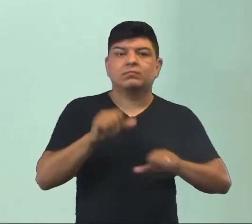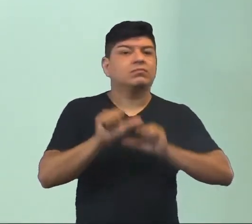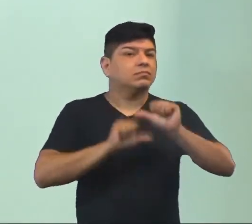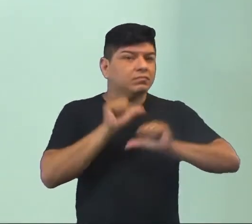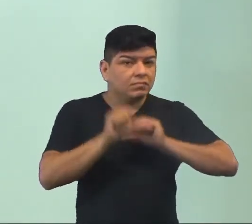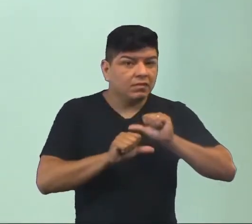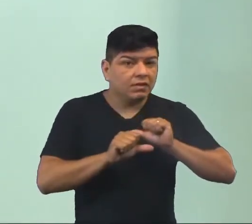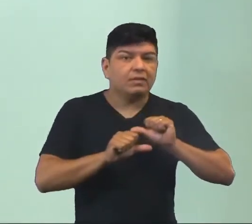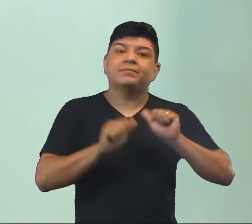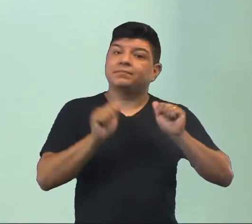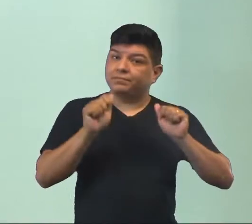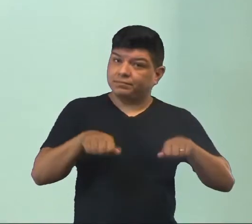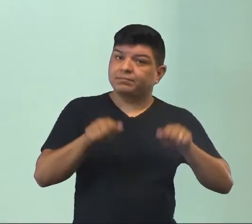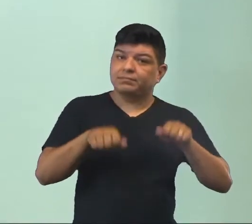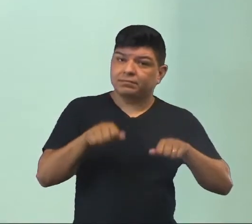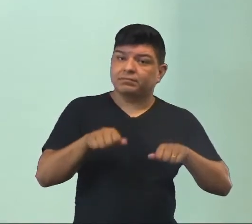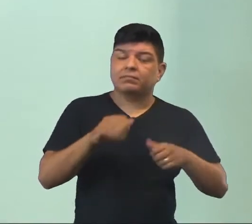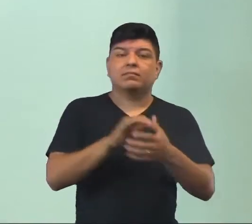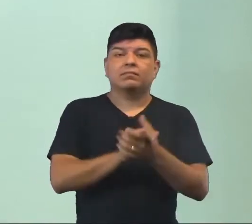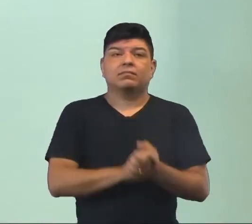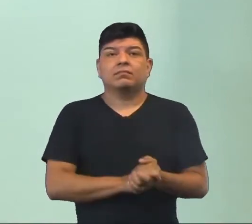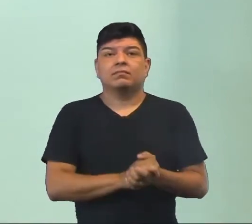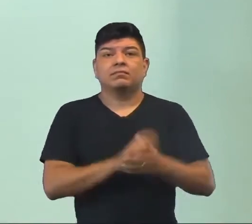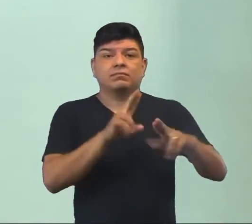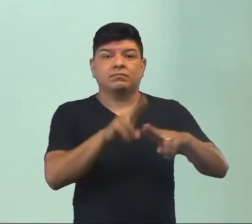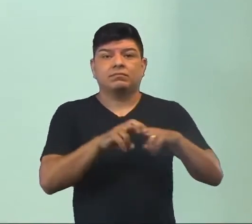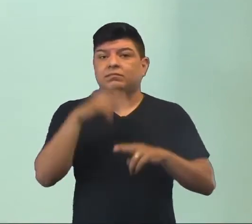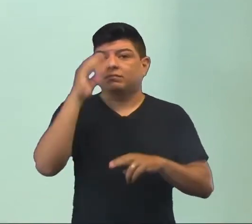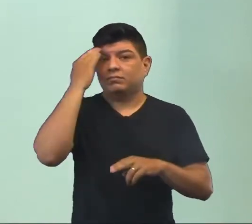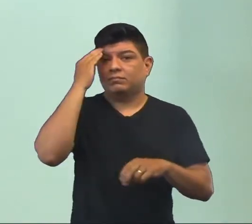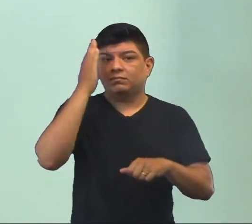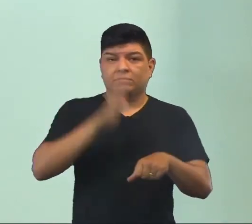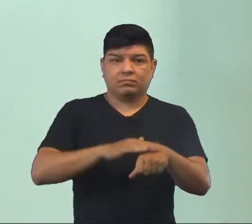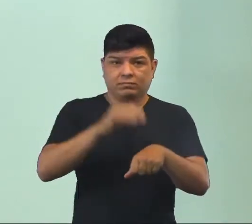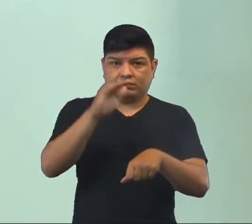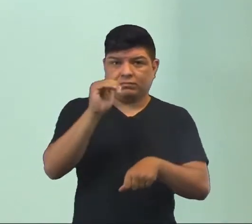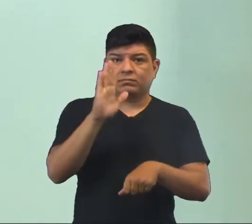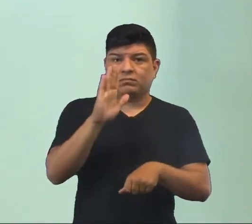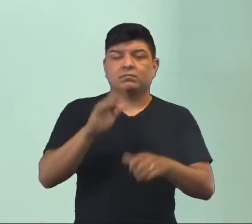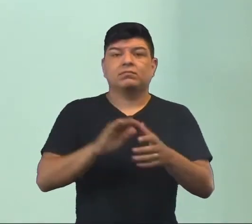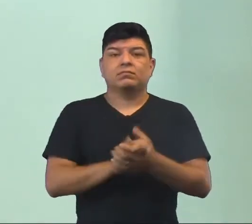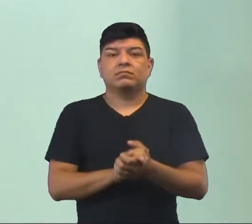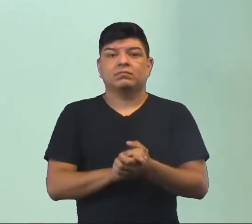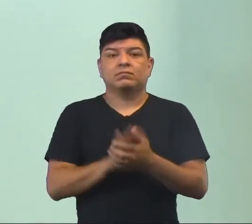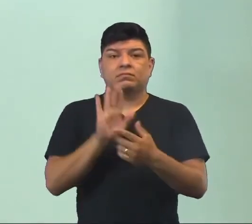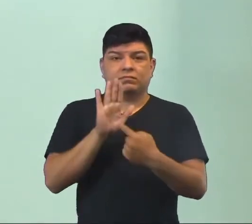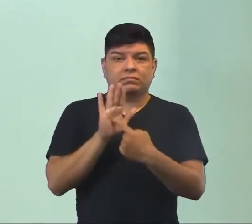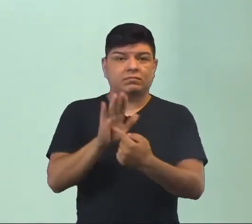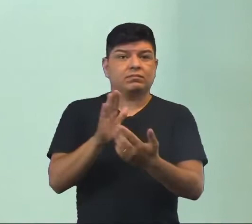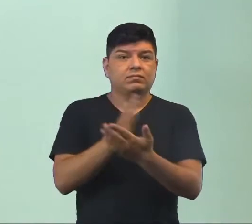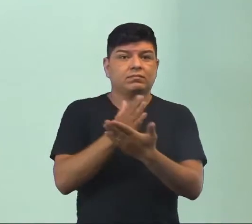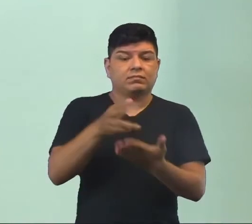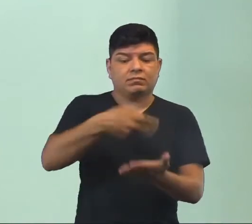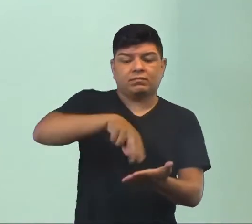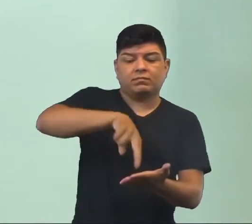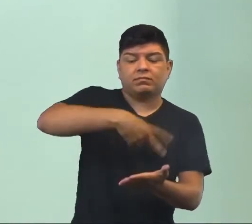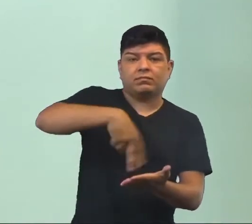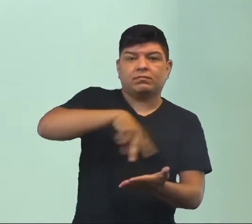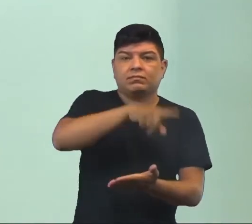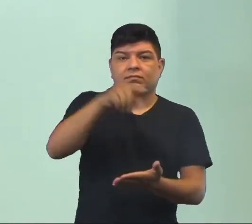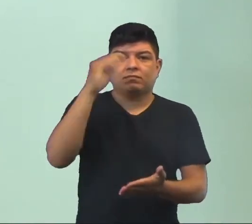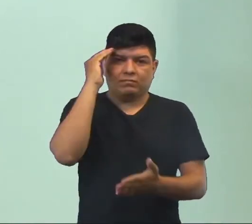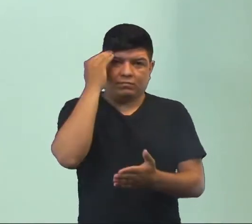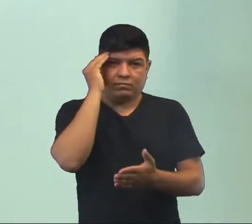sofrido alterações, né? Então, a gente vai entender um pouquinho sobre isso, a gente vai citar agora algumas danças para que